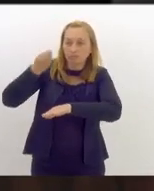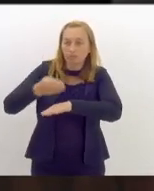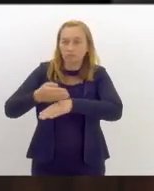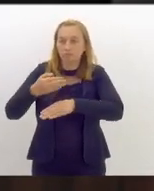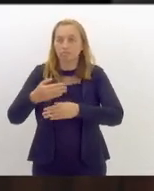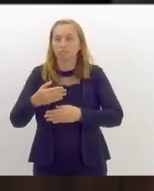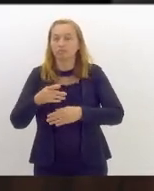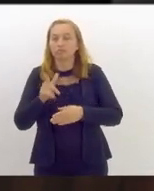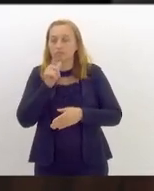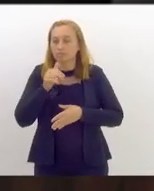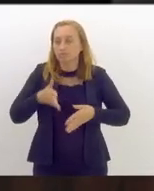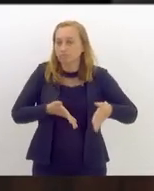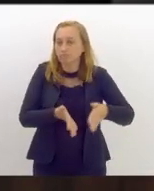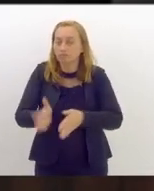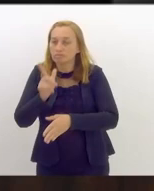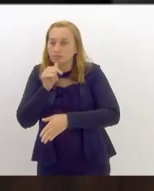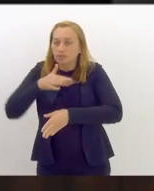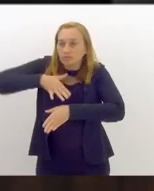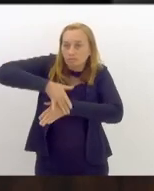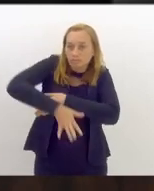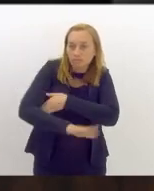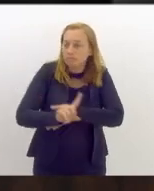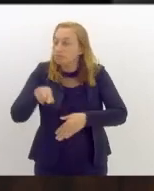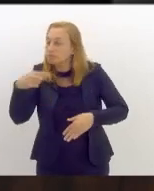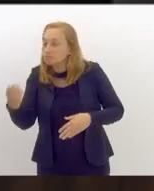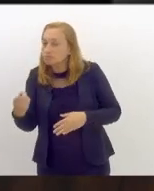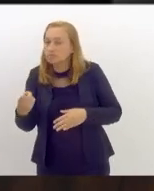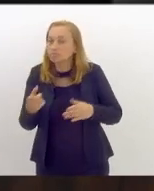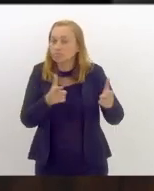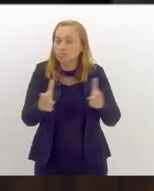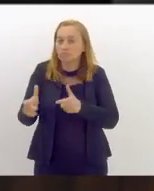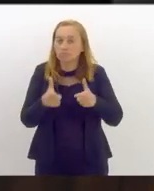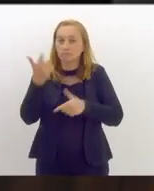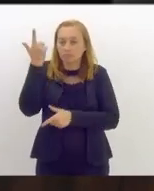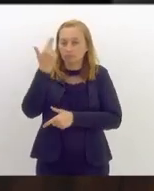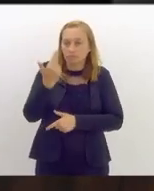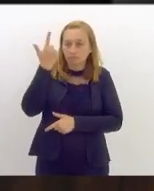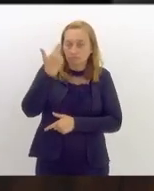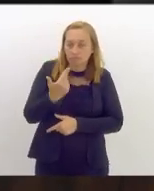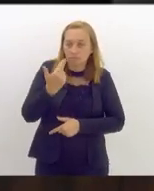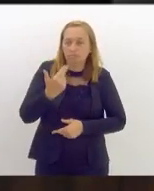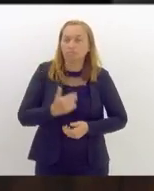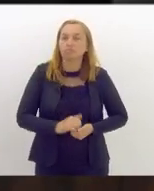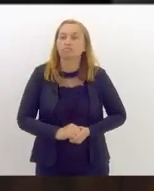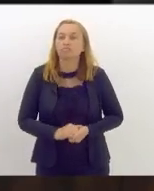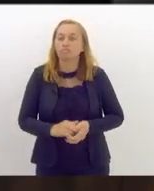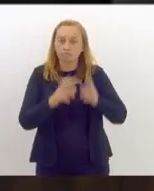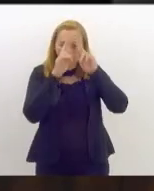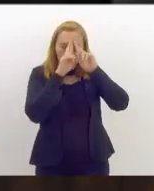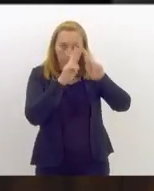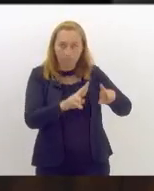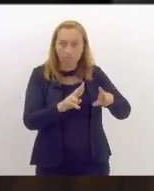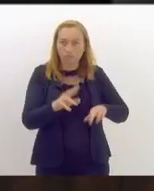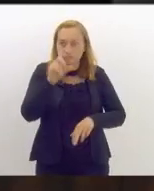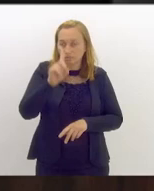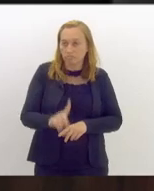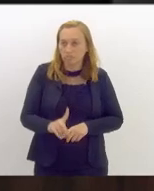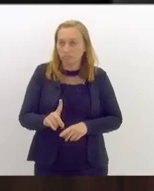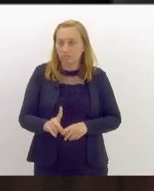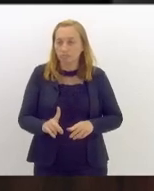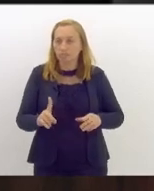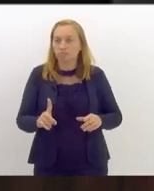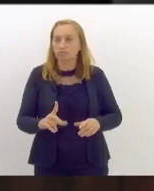rochosos Rios cachoeiras cavernas e outros sítios naturais públicos respeitando o direito de propriedade